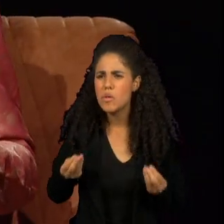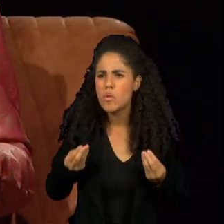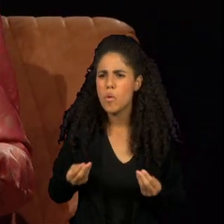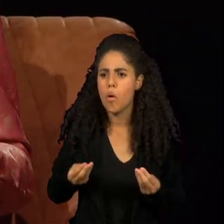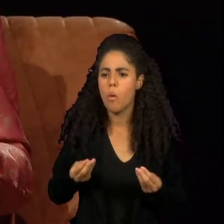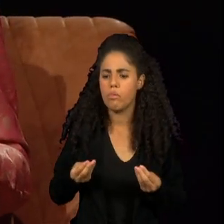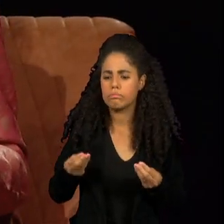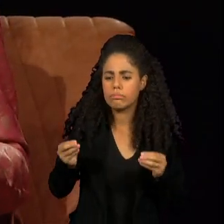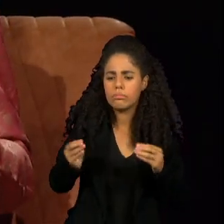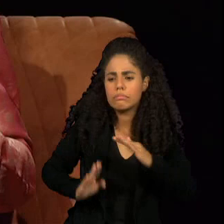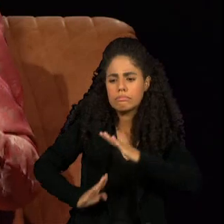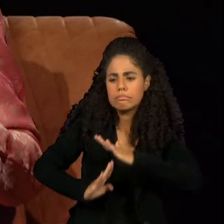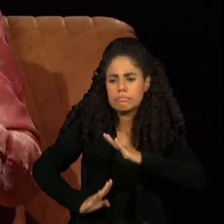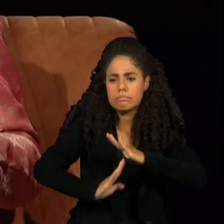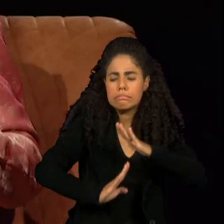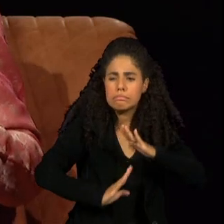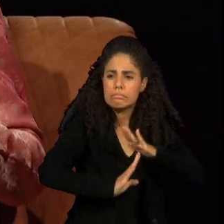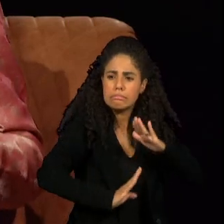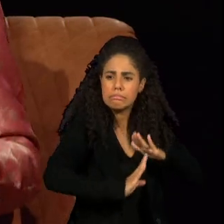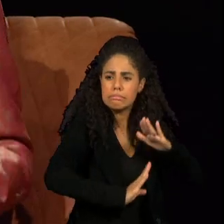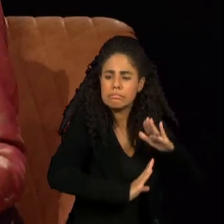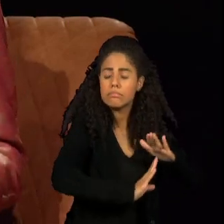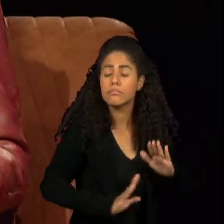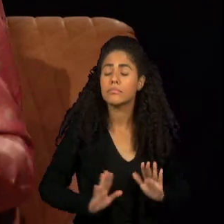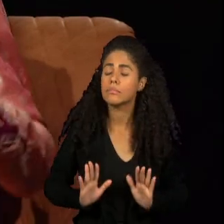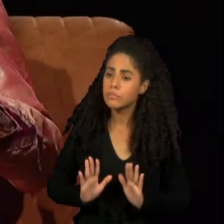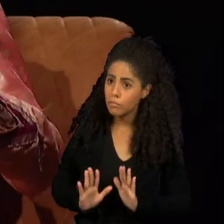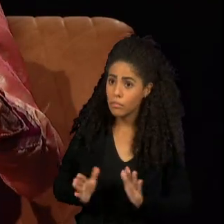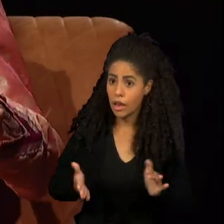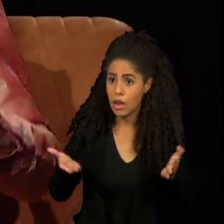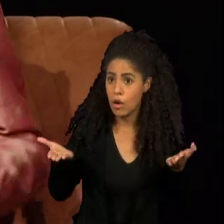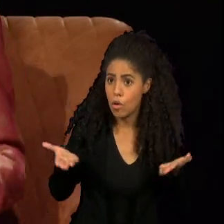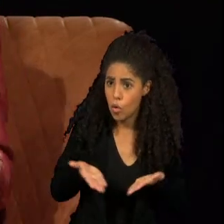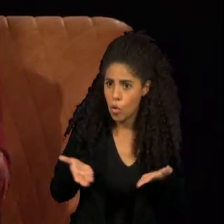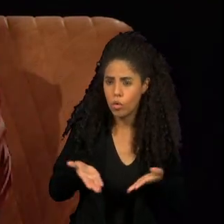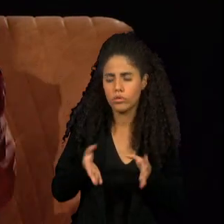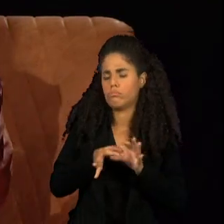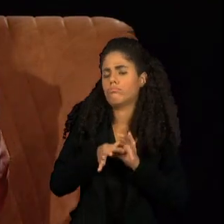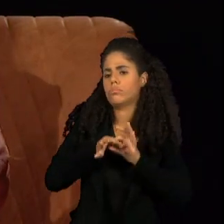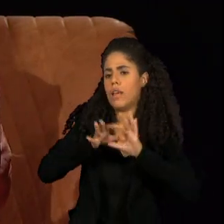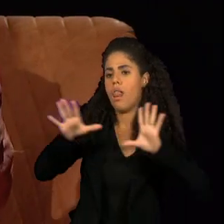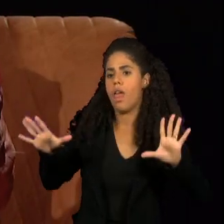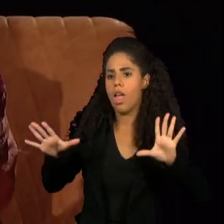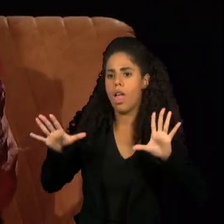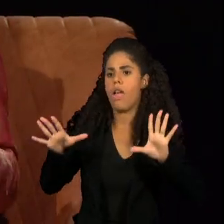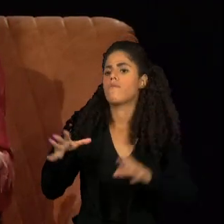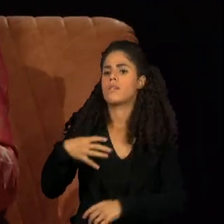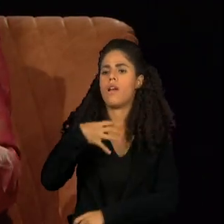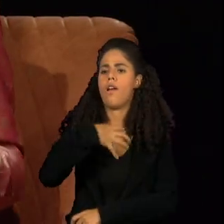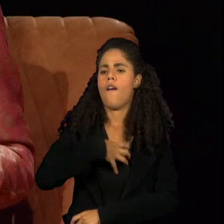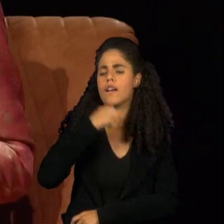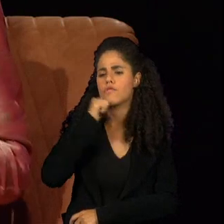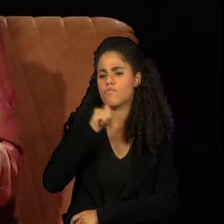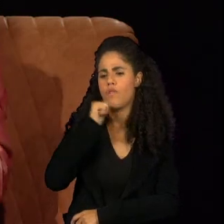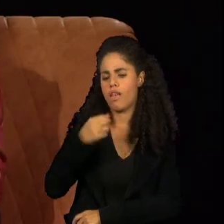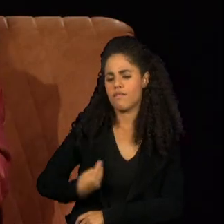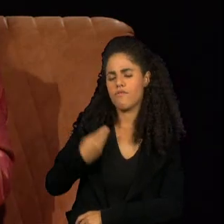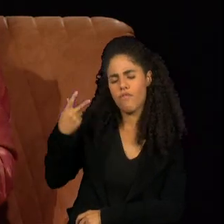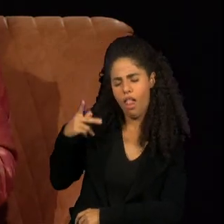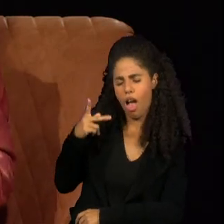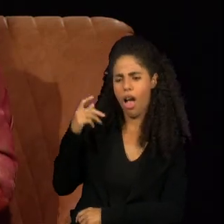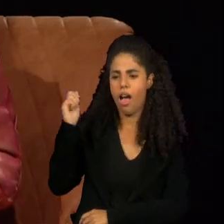gente, entendeu? Não comportava. Hoje comporta. As baianas me dizem, né? Principalmente o